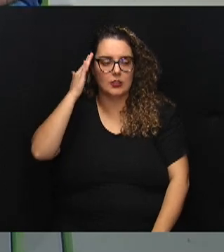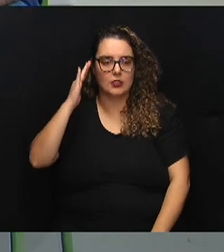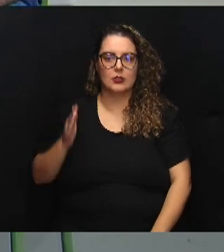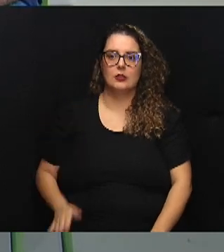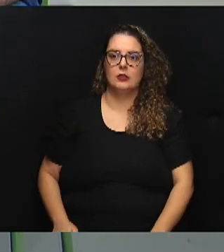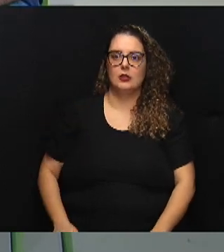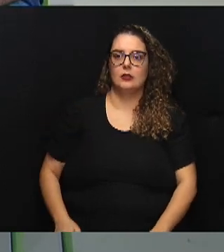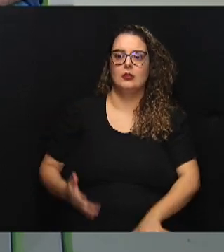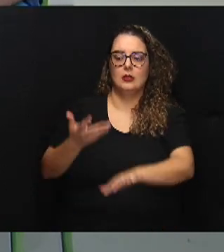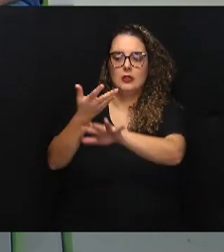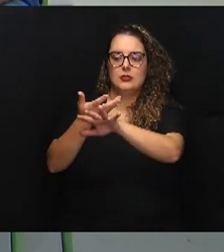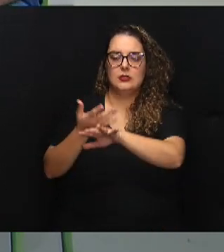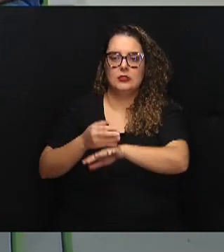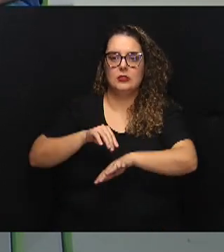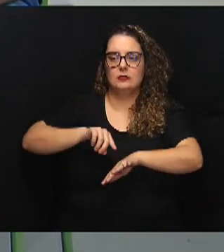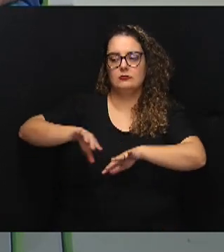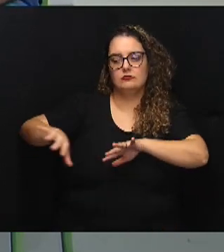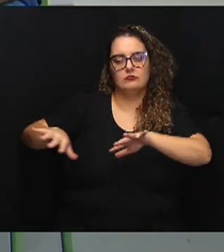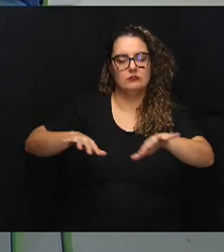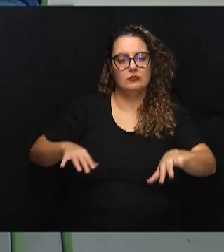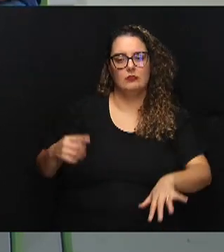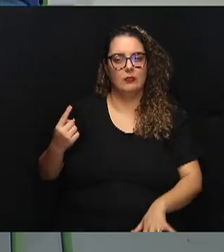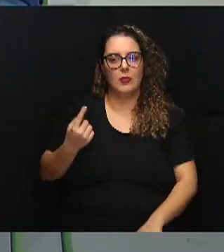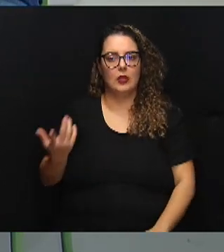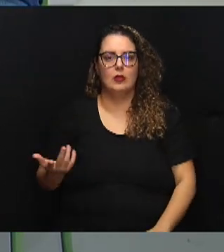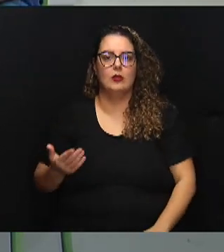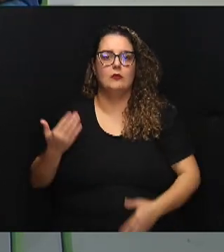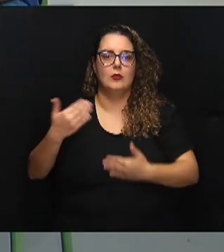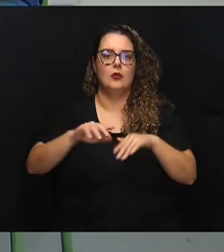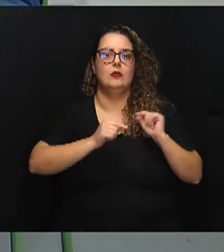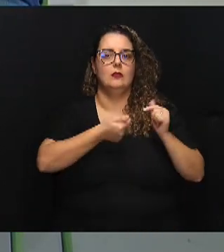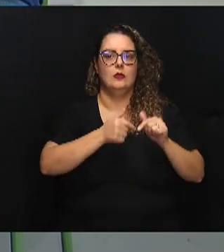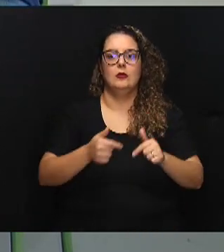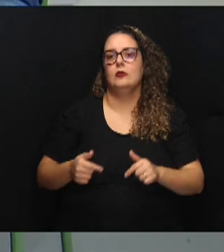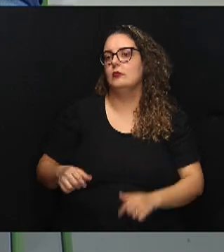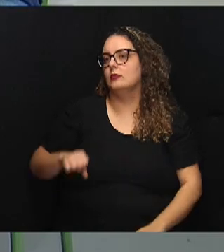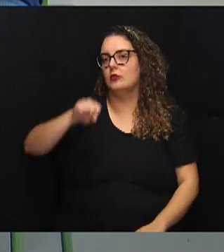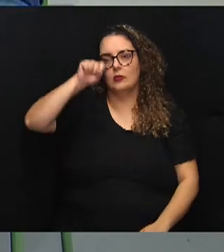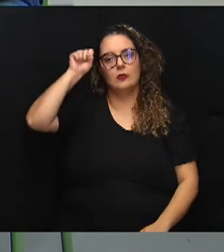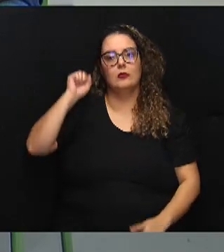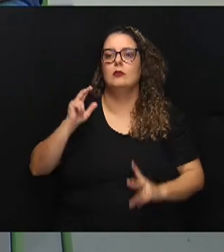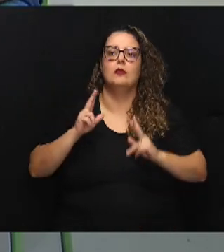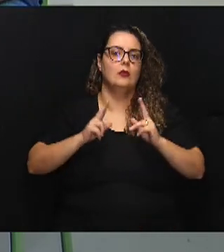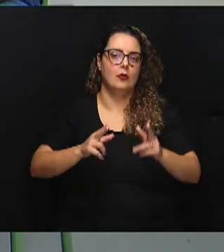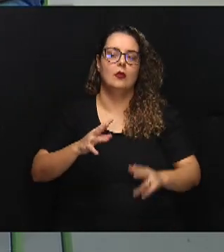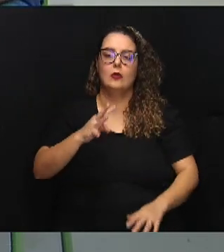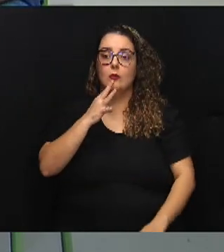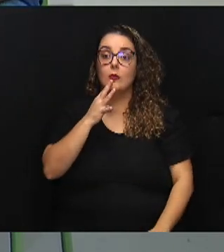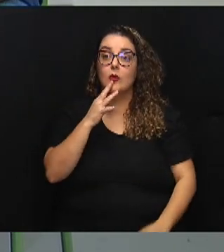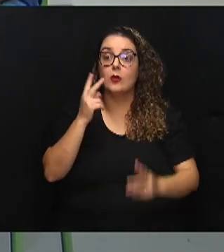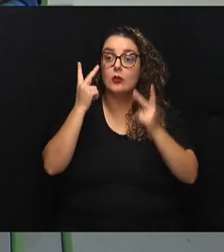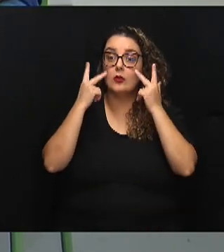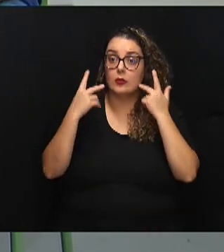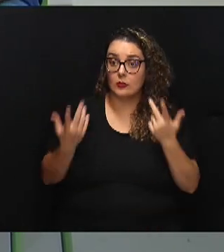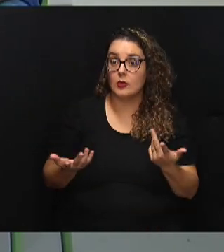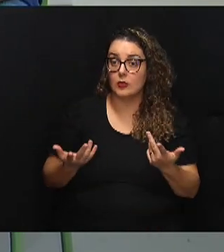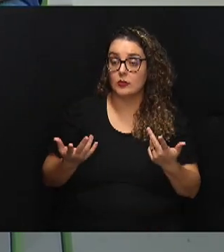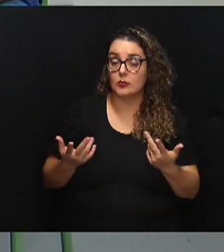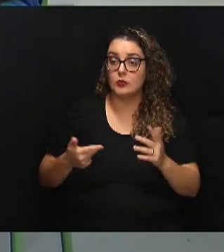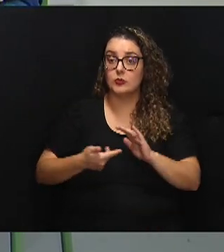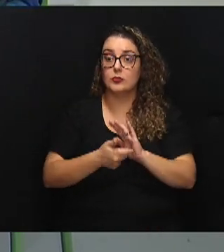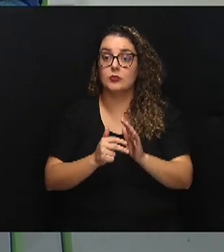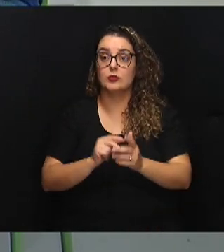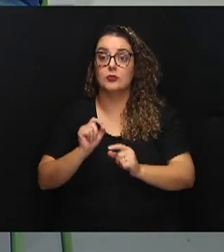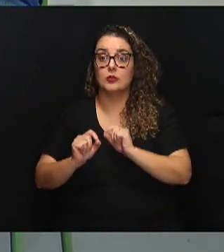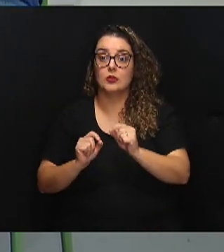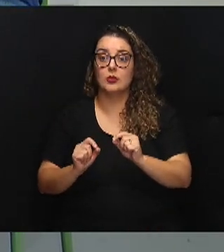tão isoladas quanto a gente pensa numa prova tradicional, num vestibular como o que a gente conhece normalmente, né? No sentido de que